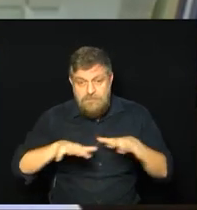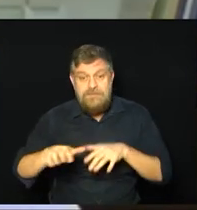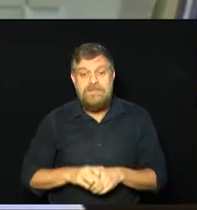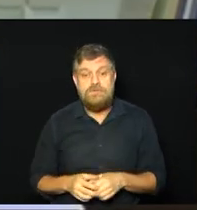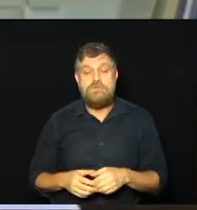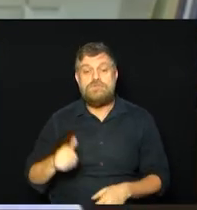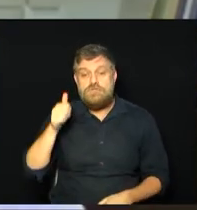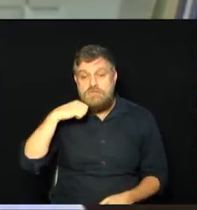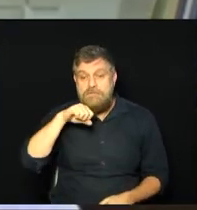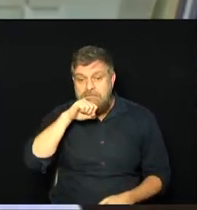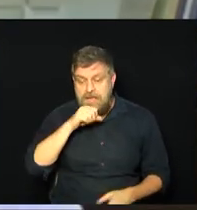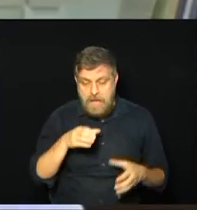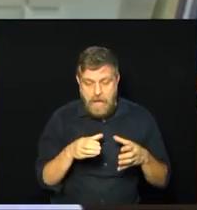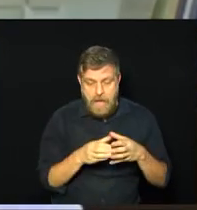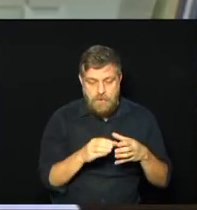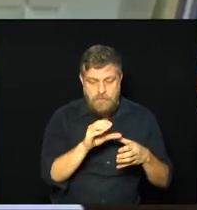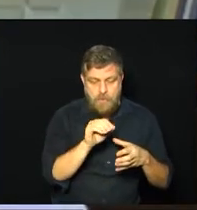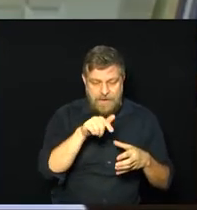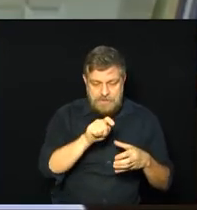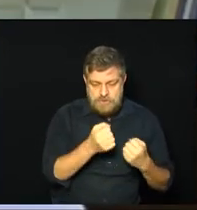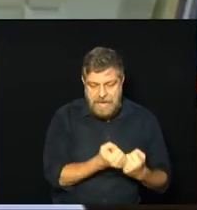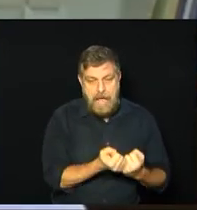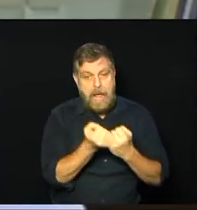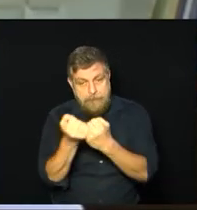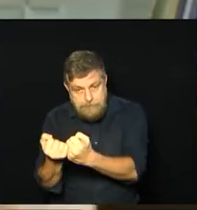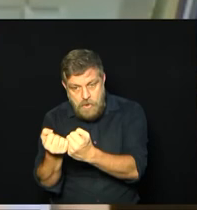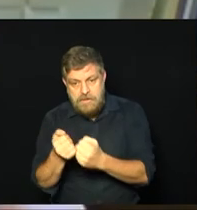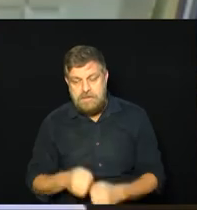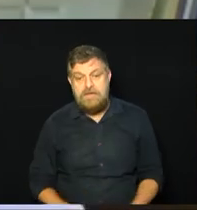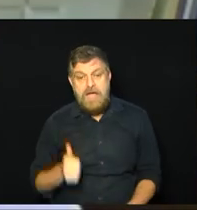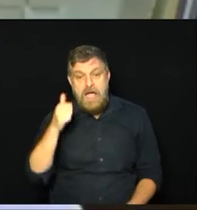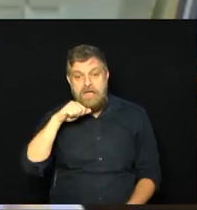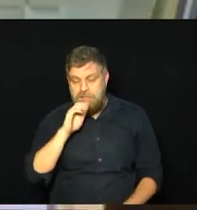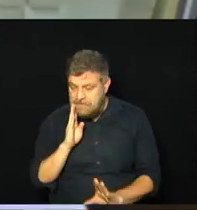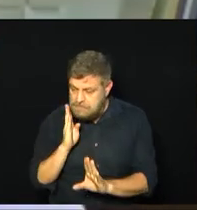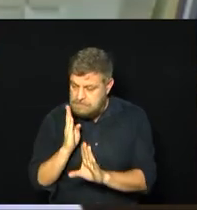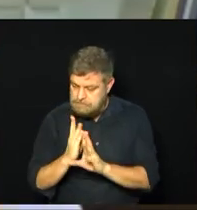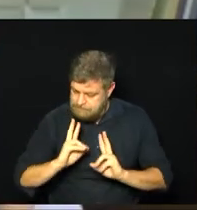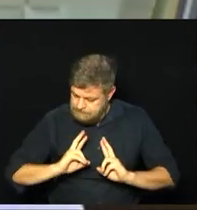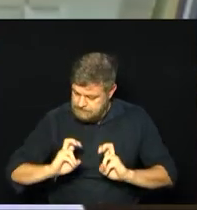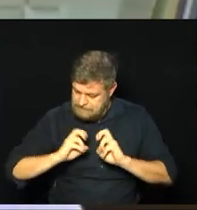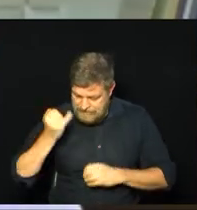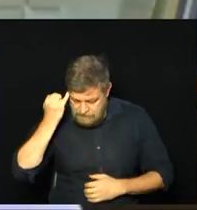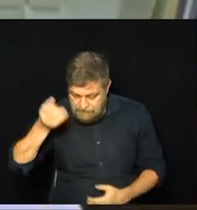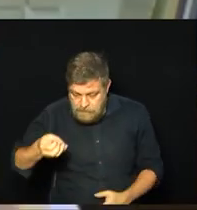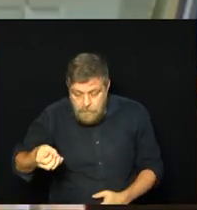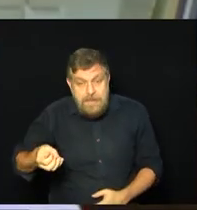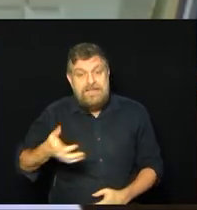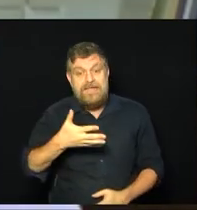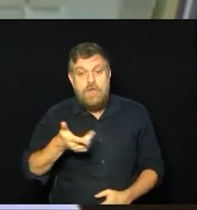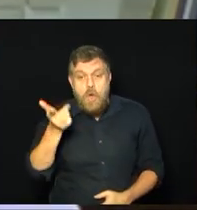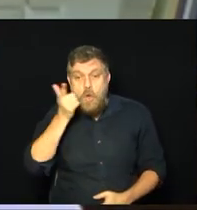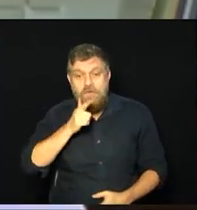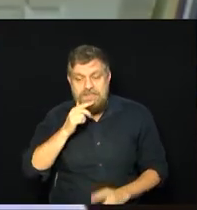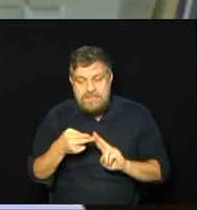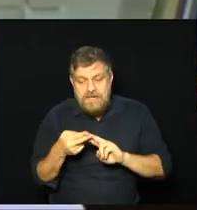que apoiam mães empreendedoras e elas descobriram, se redescobriram, se reinventaram, descobriram novos